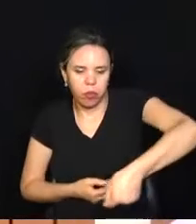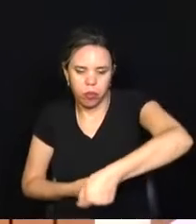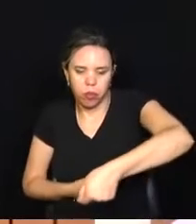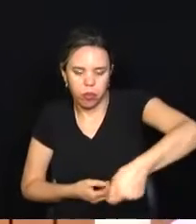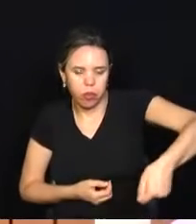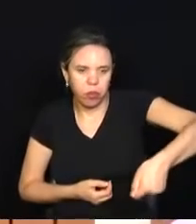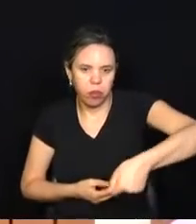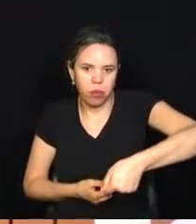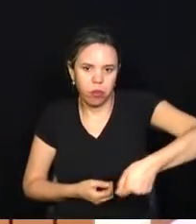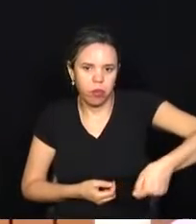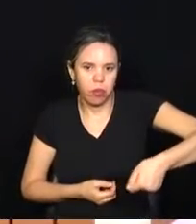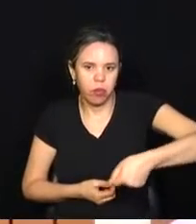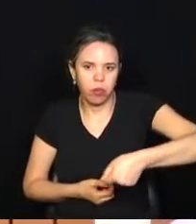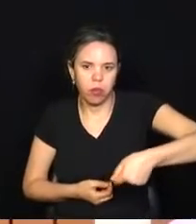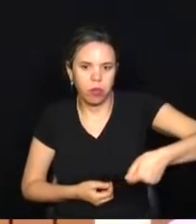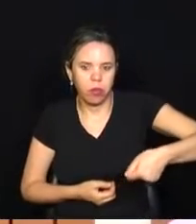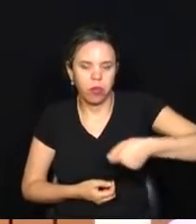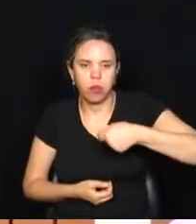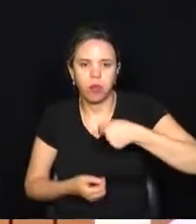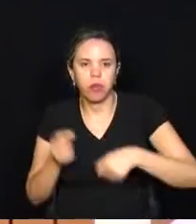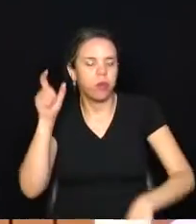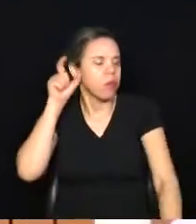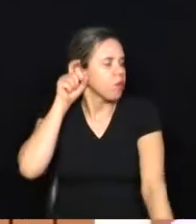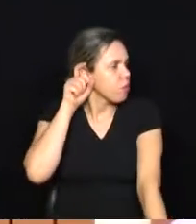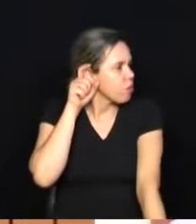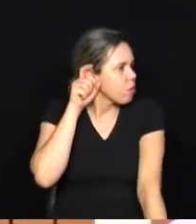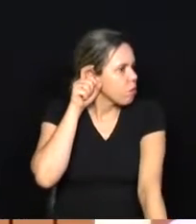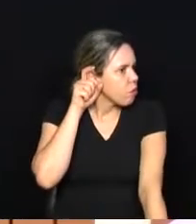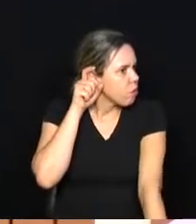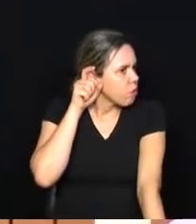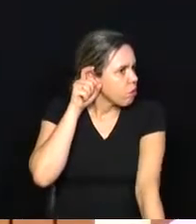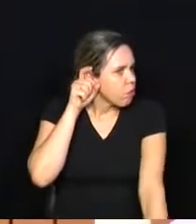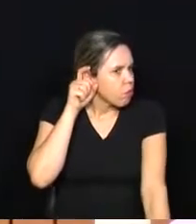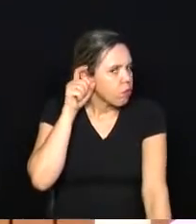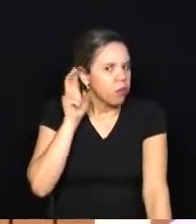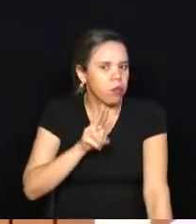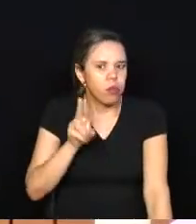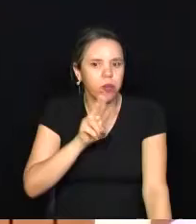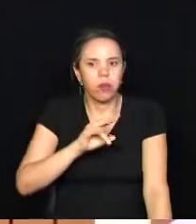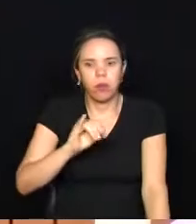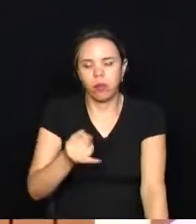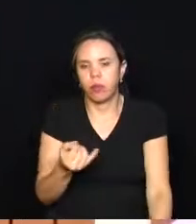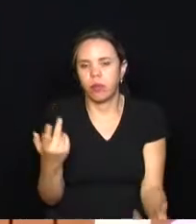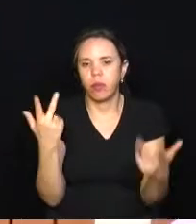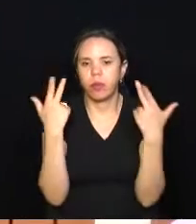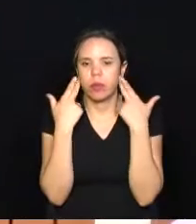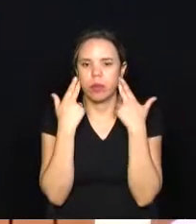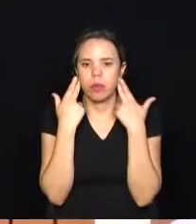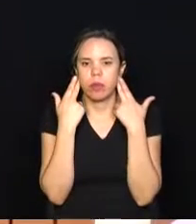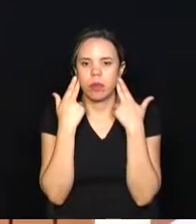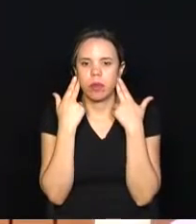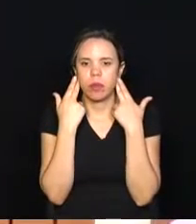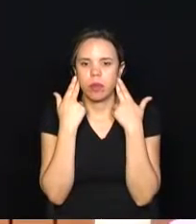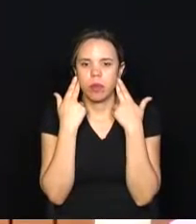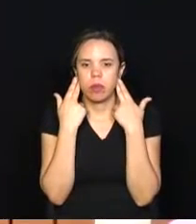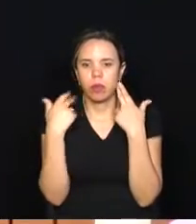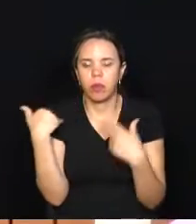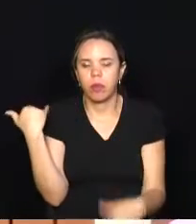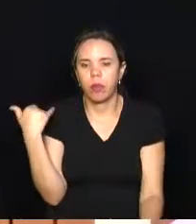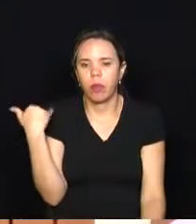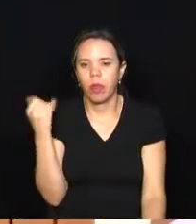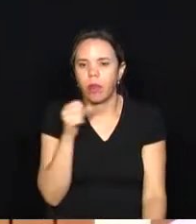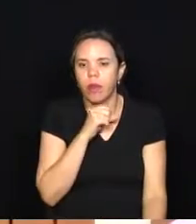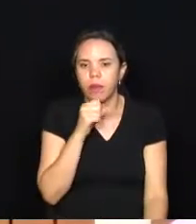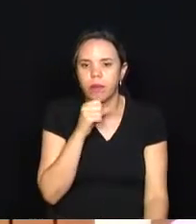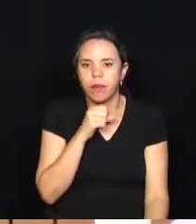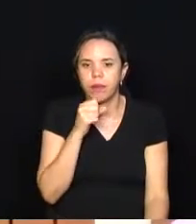enfim, como um aparelho de surdez, né? Que são órteses que são comuns, né? na idade, na terceira